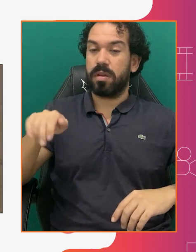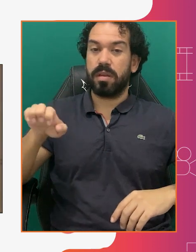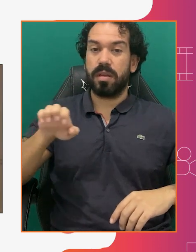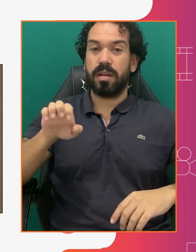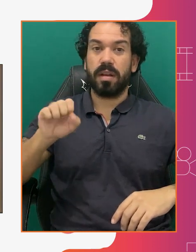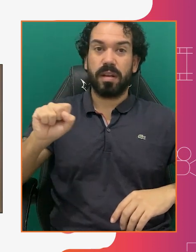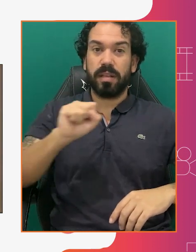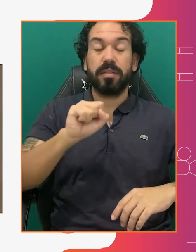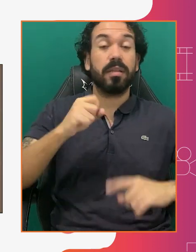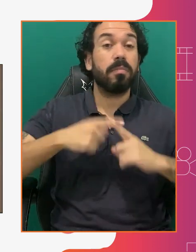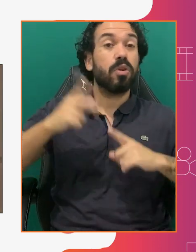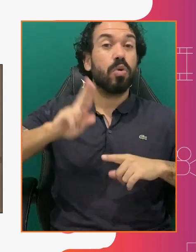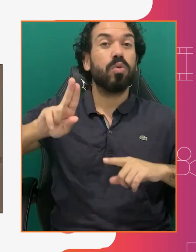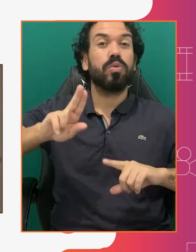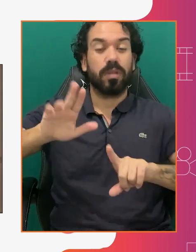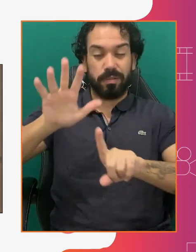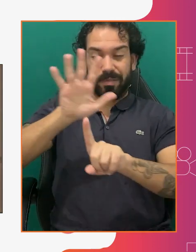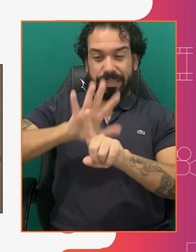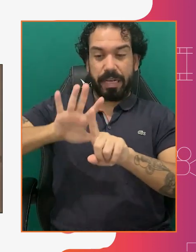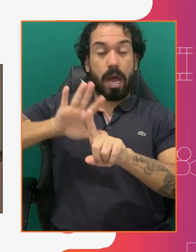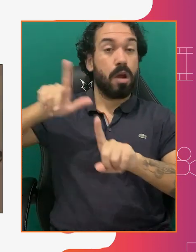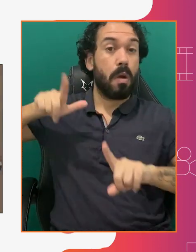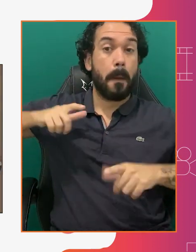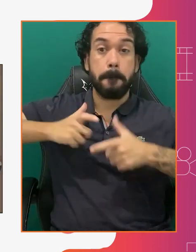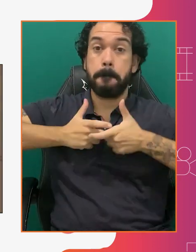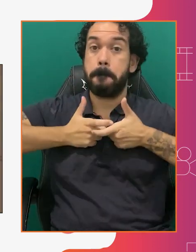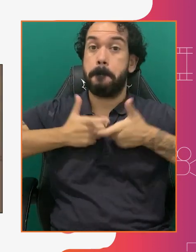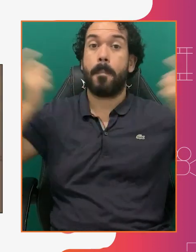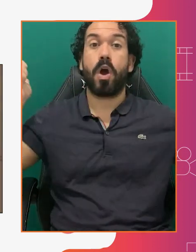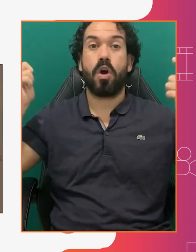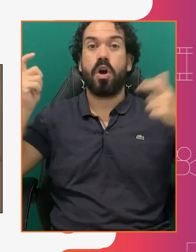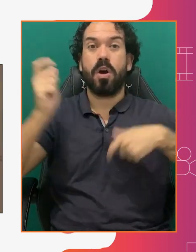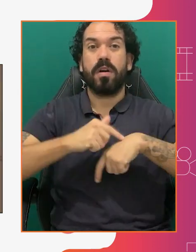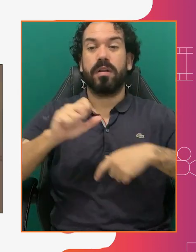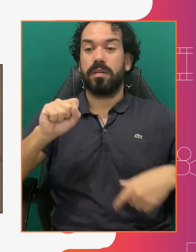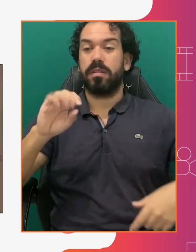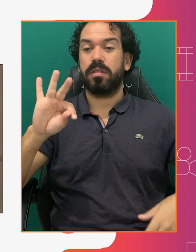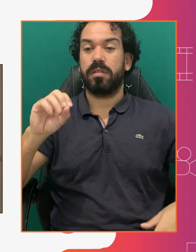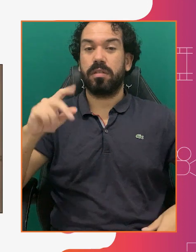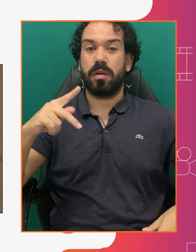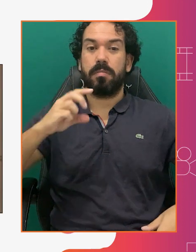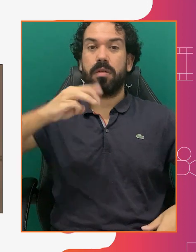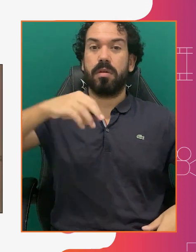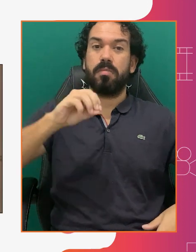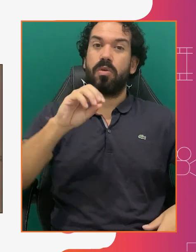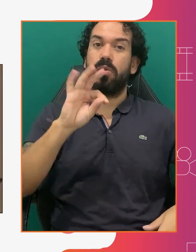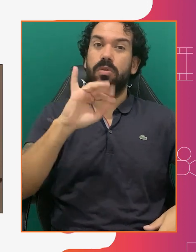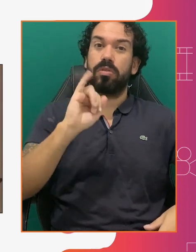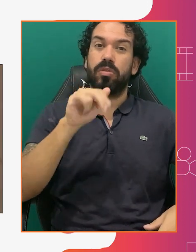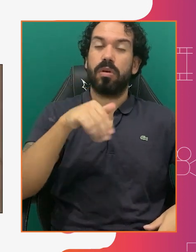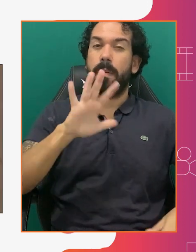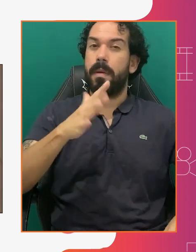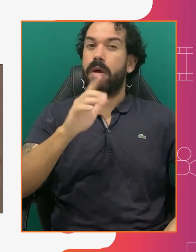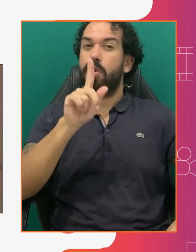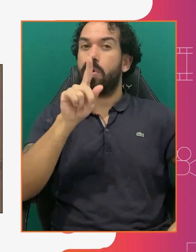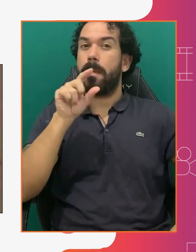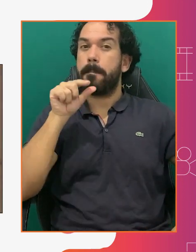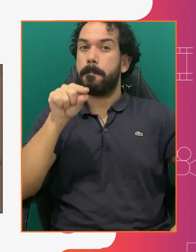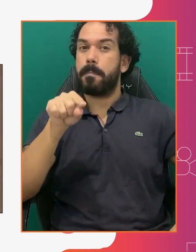por usar o maior cenário em uma animação em stop motion num trecho de praia de